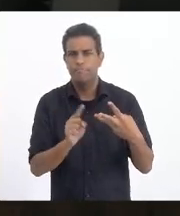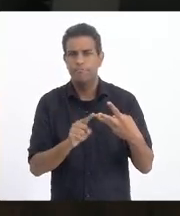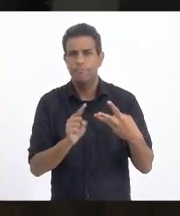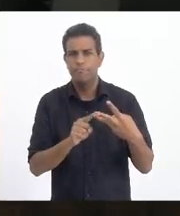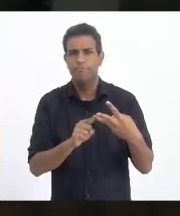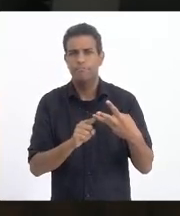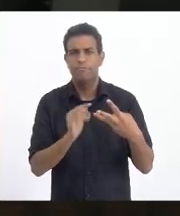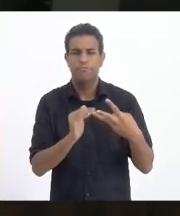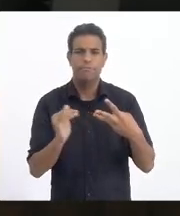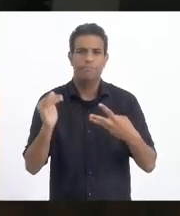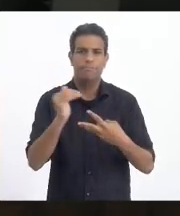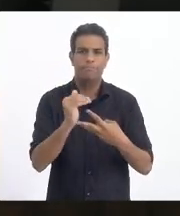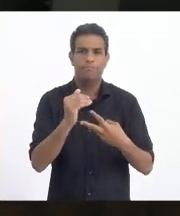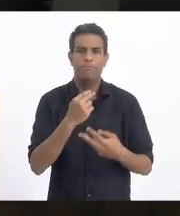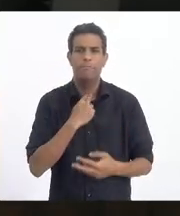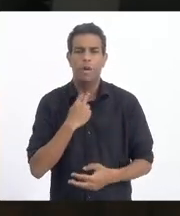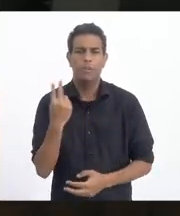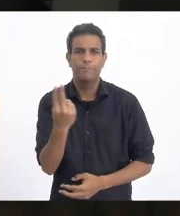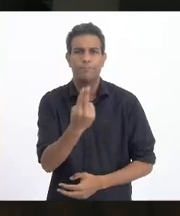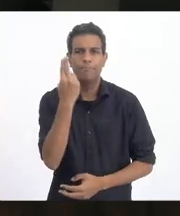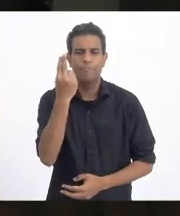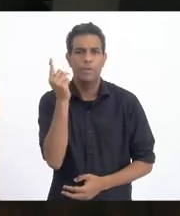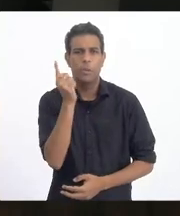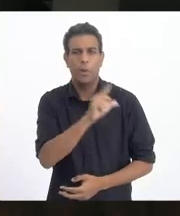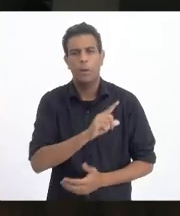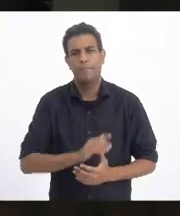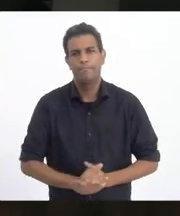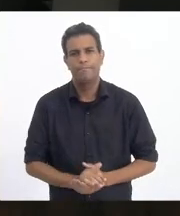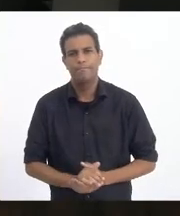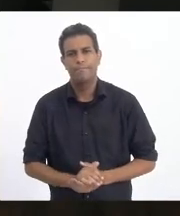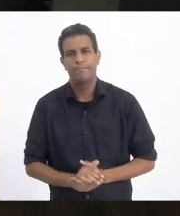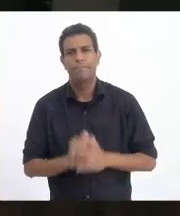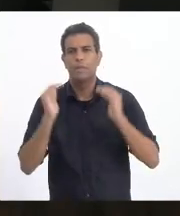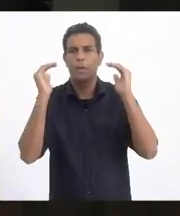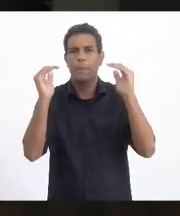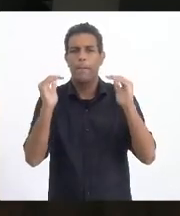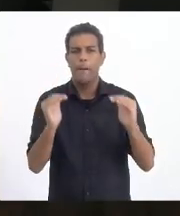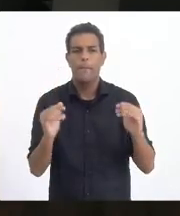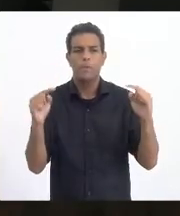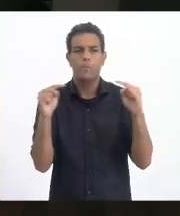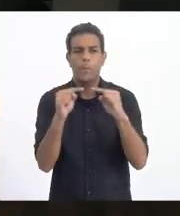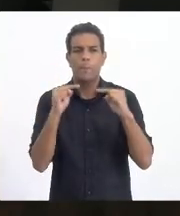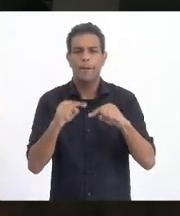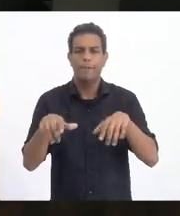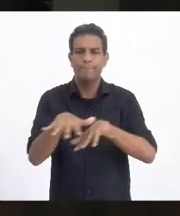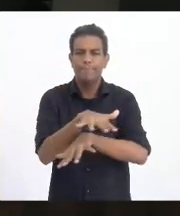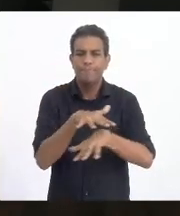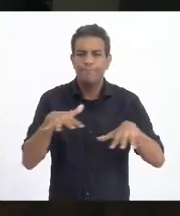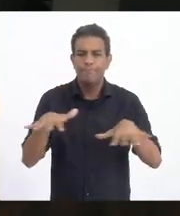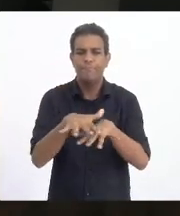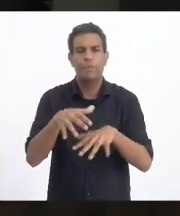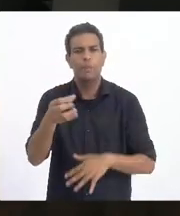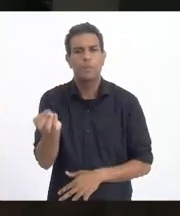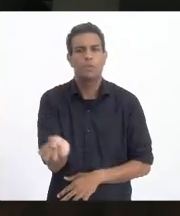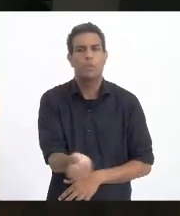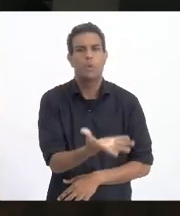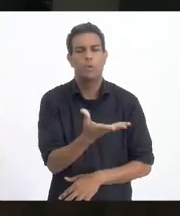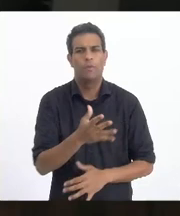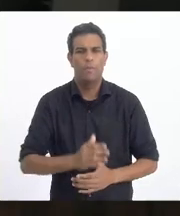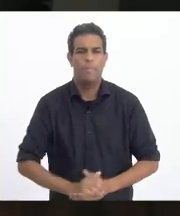e o posto acima, ele não pode ganhar mais um, porque senão ele será um inativo diferente do novo